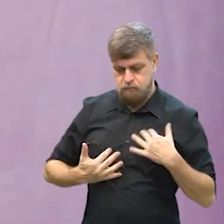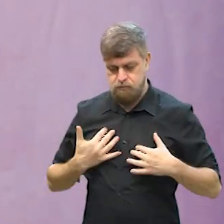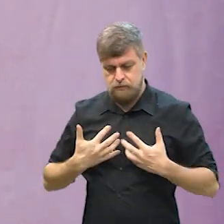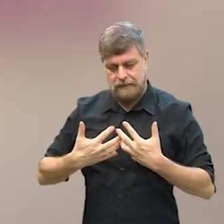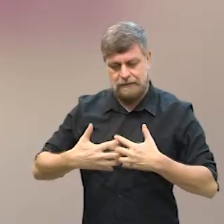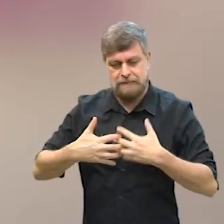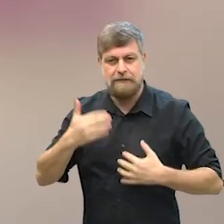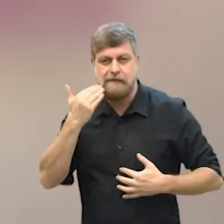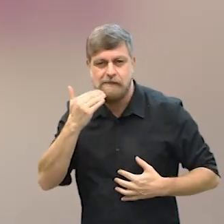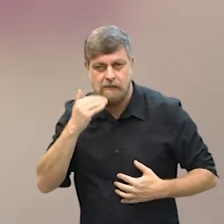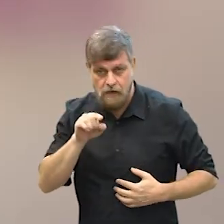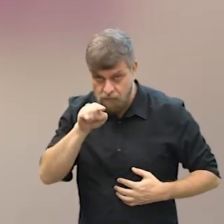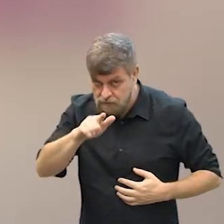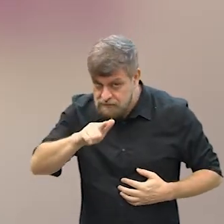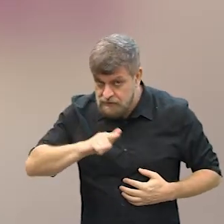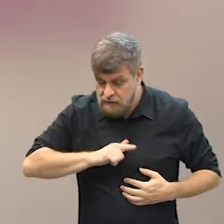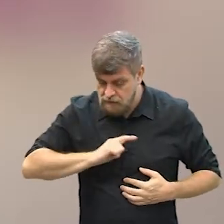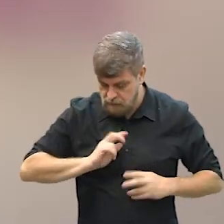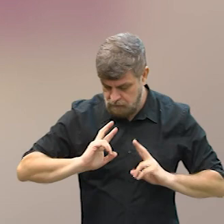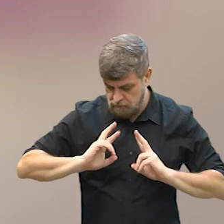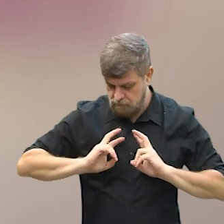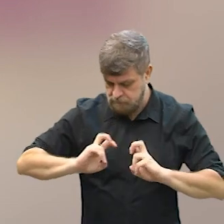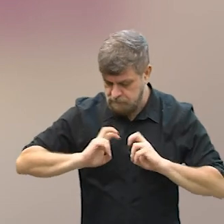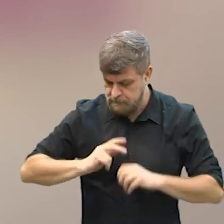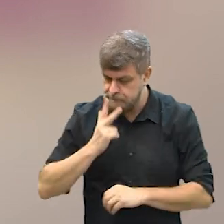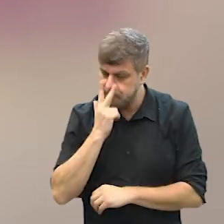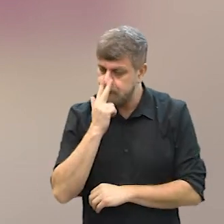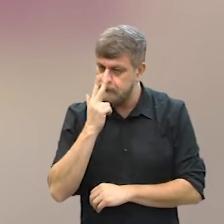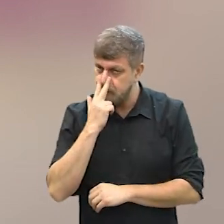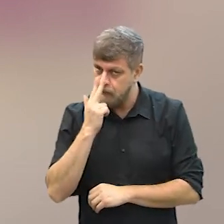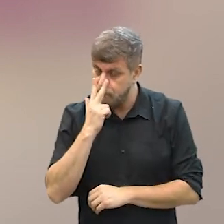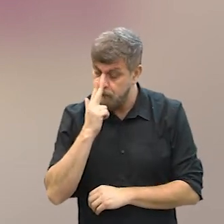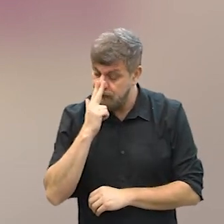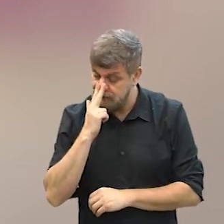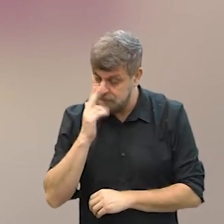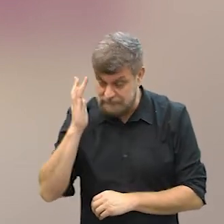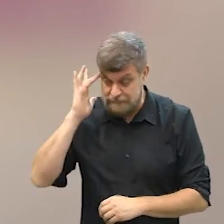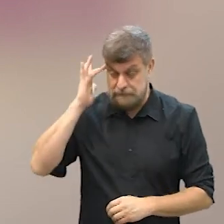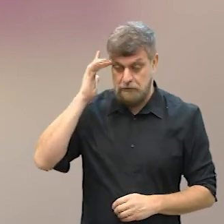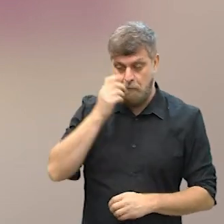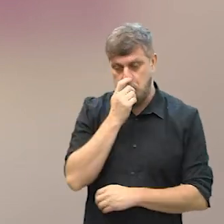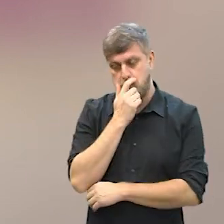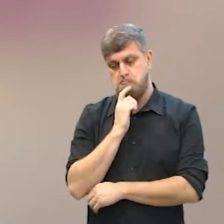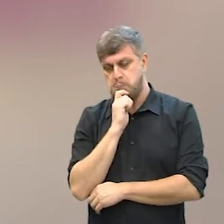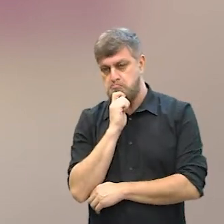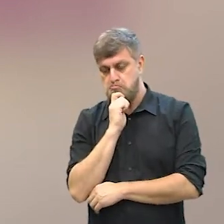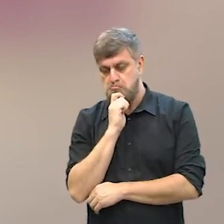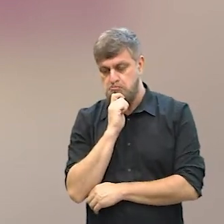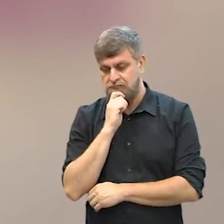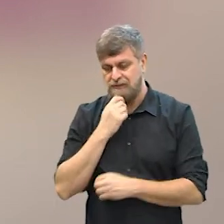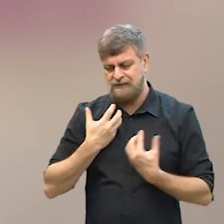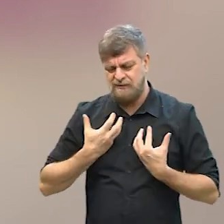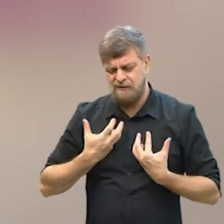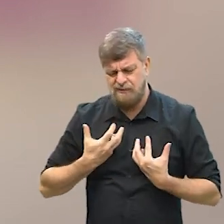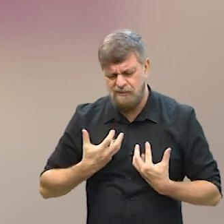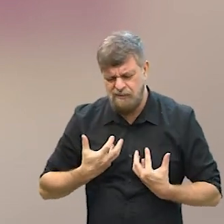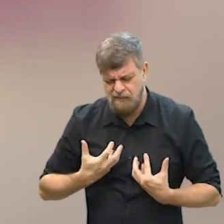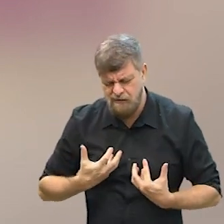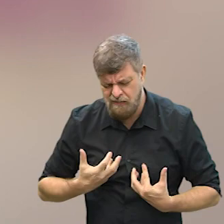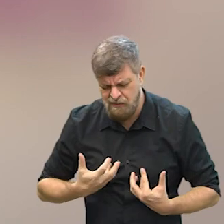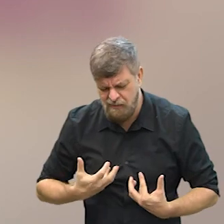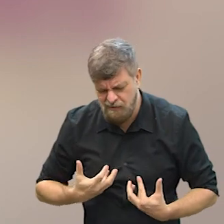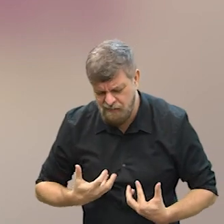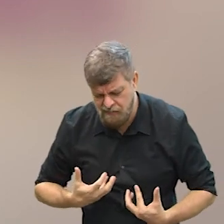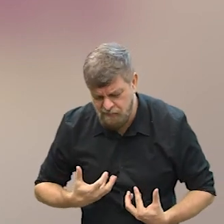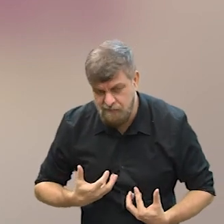pulmonar? Se você tem um sintoma que sugere hipertensão pulmonar, ou seja, esse cansaço progressivo,